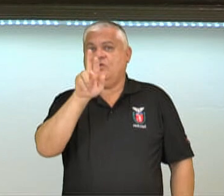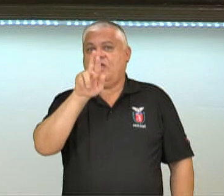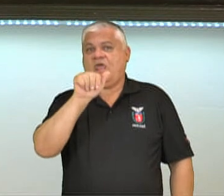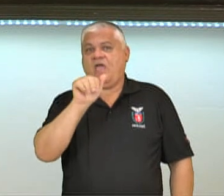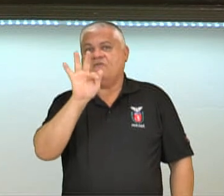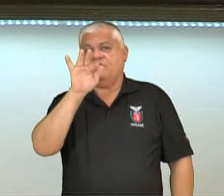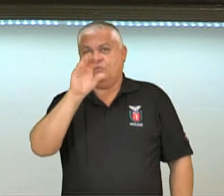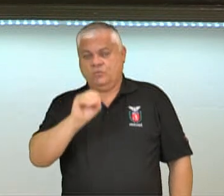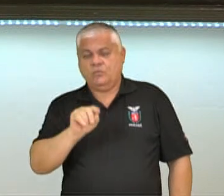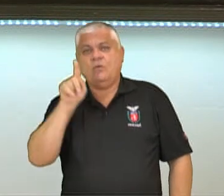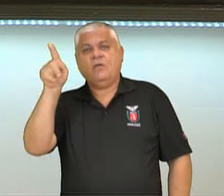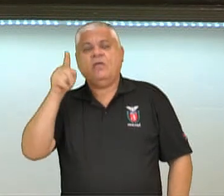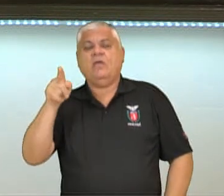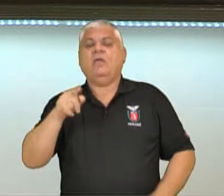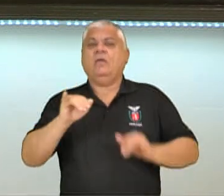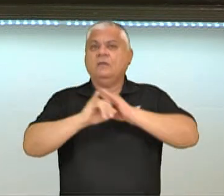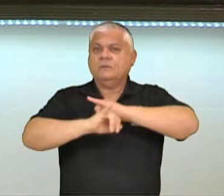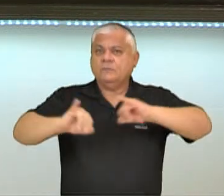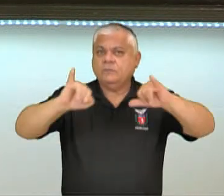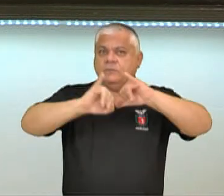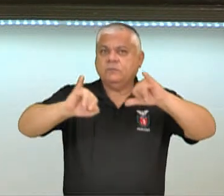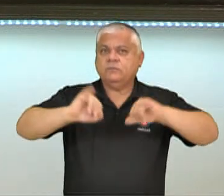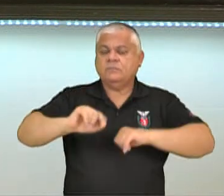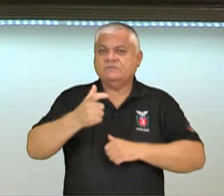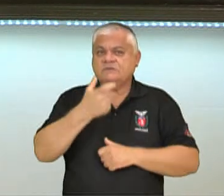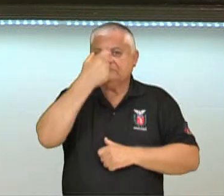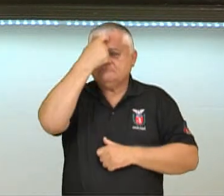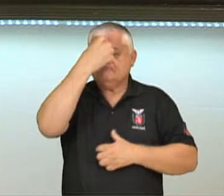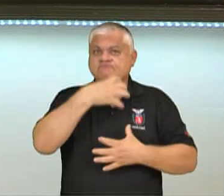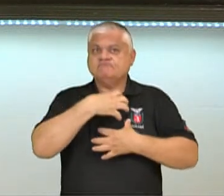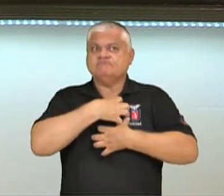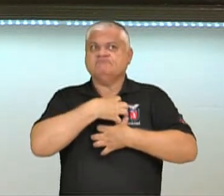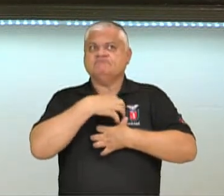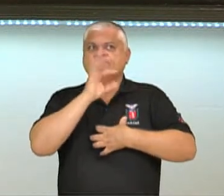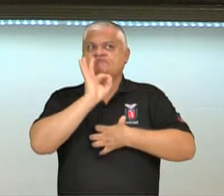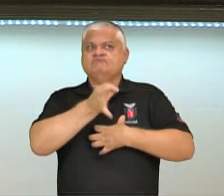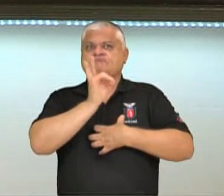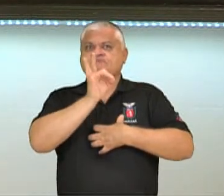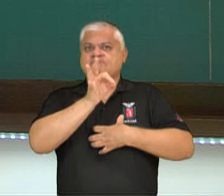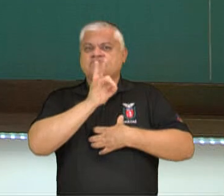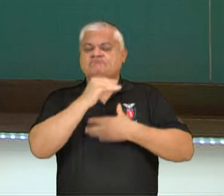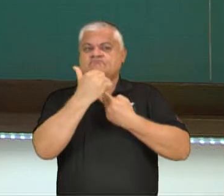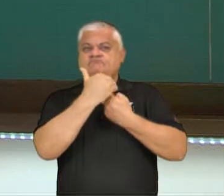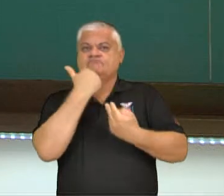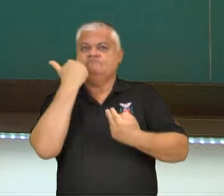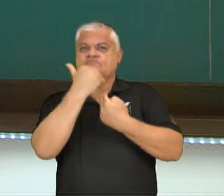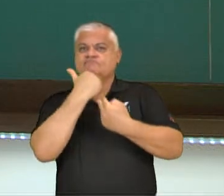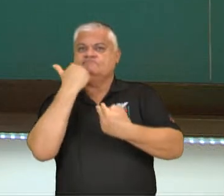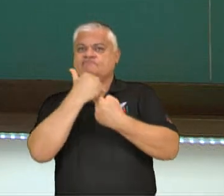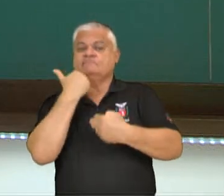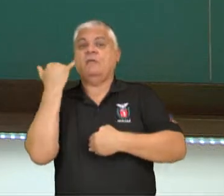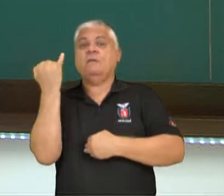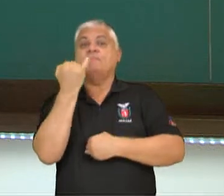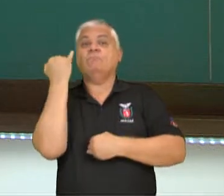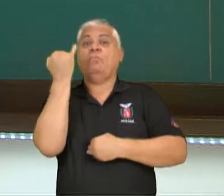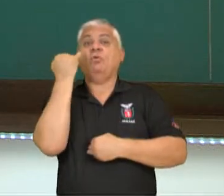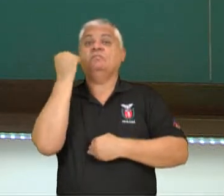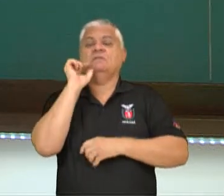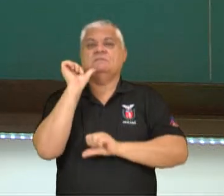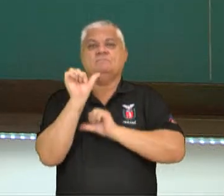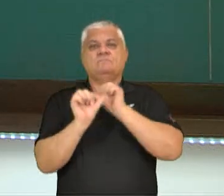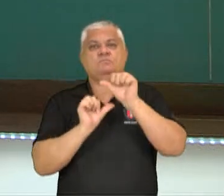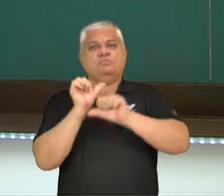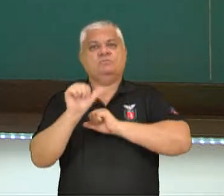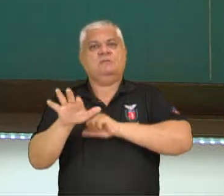e seu objetivo consiste em sensibilizar ou conscientizar sobre a importância de criarmos hábitos